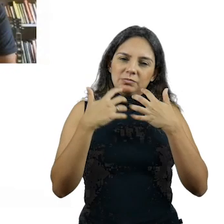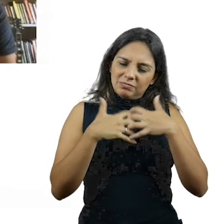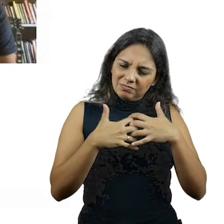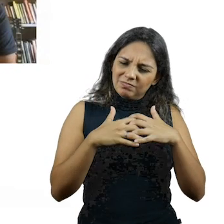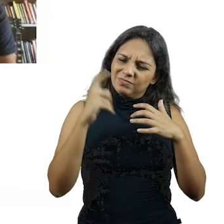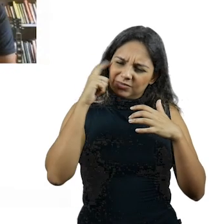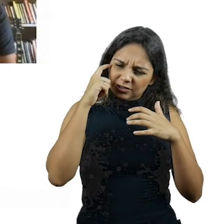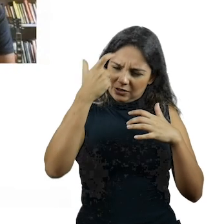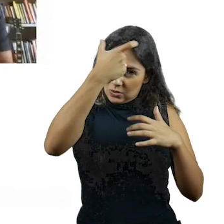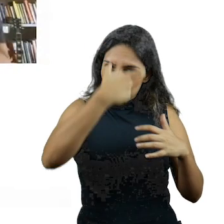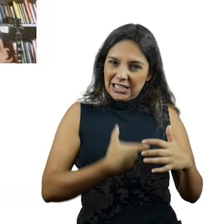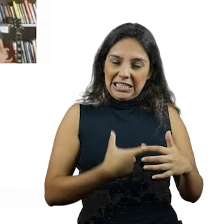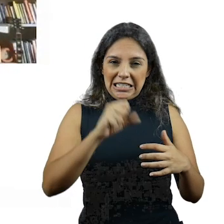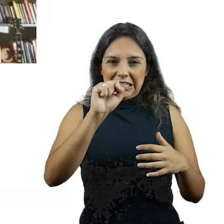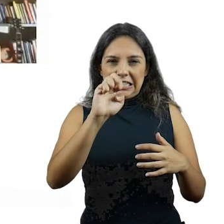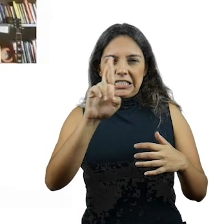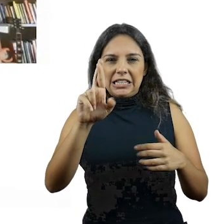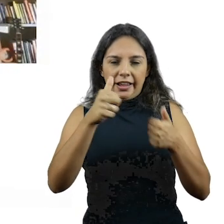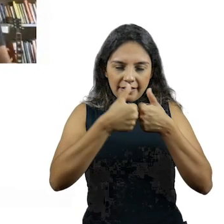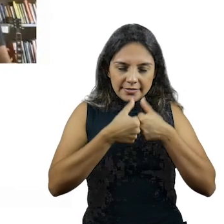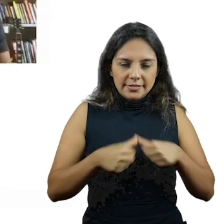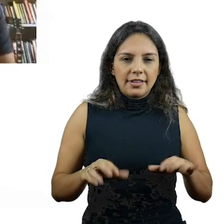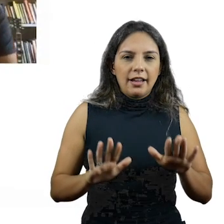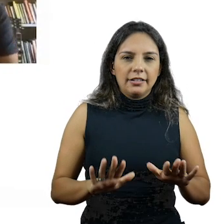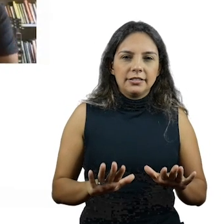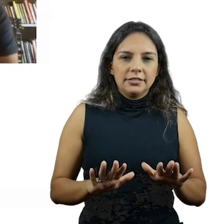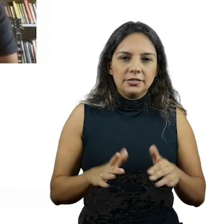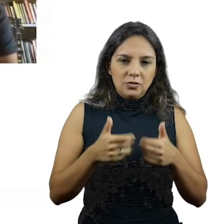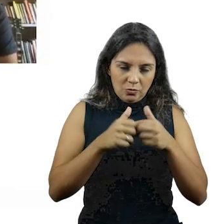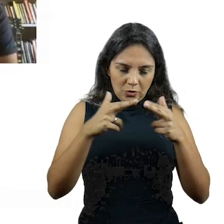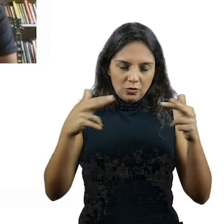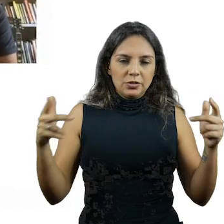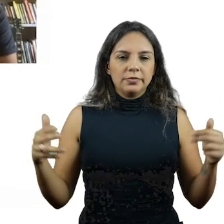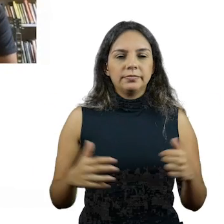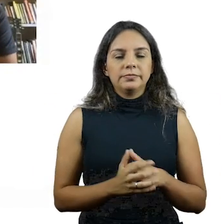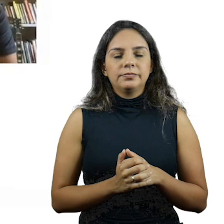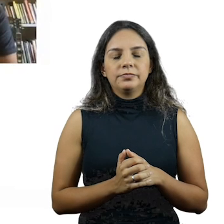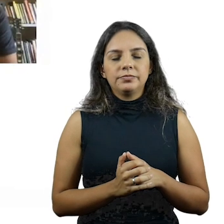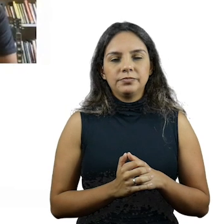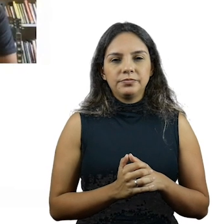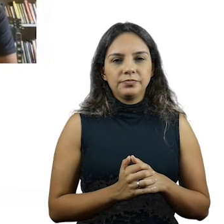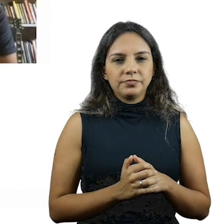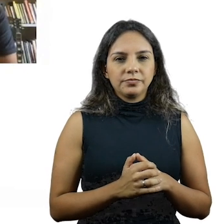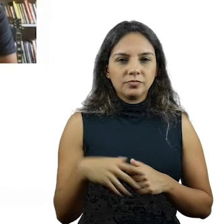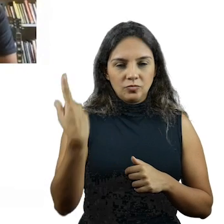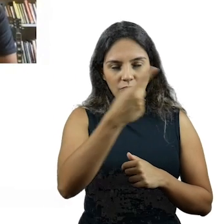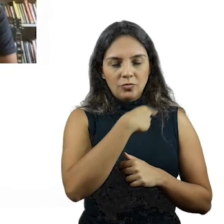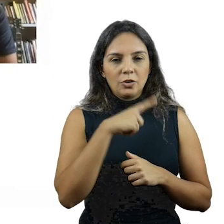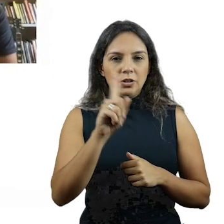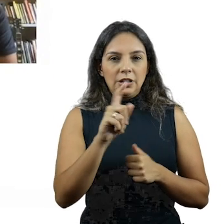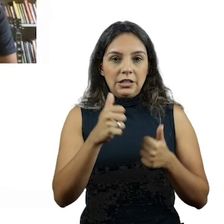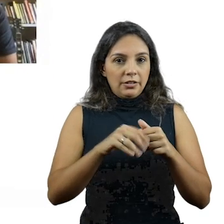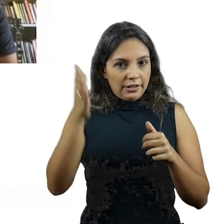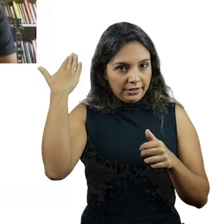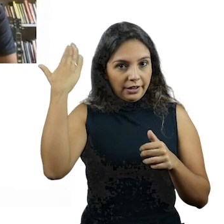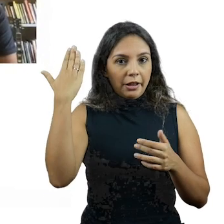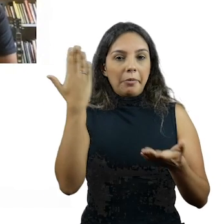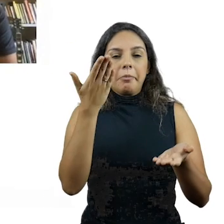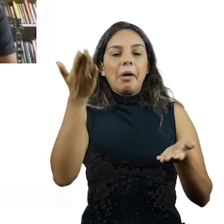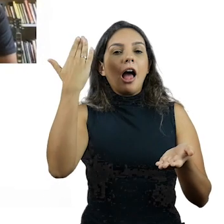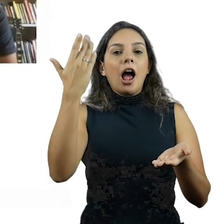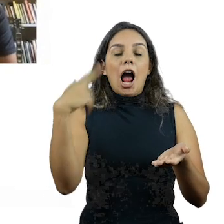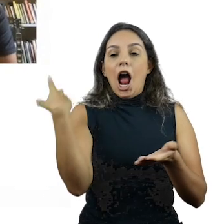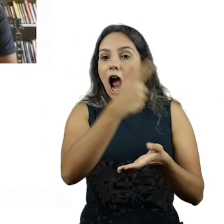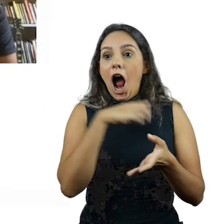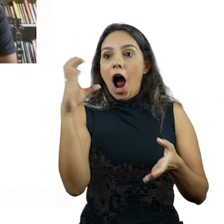sobre o ser, né? O estar, e sobre essas situações que a gente não estava passando chapado.